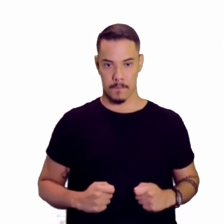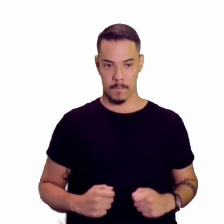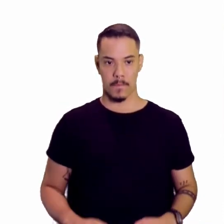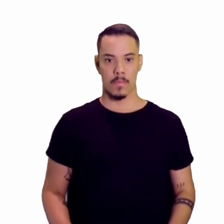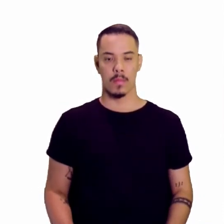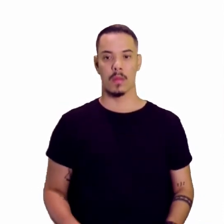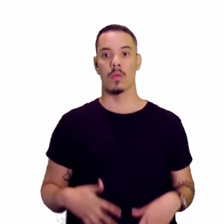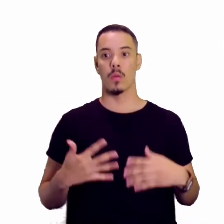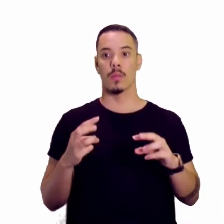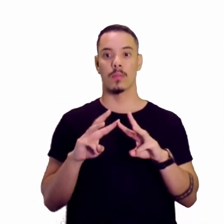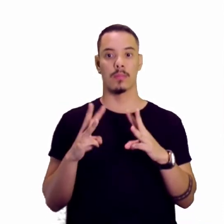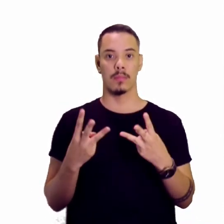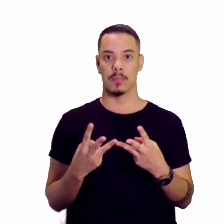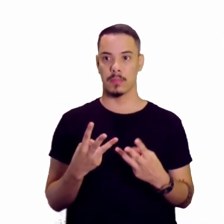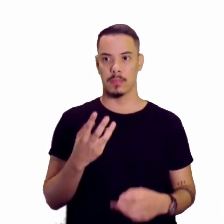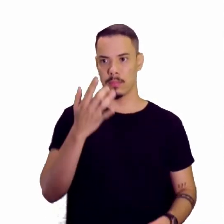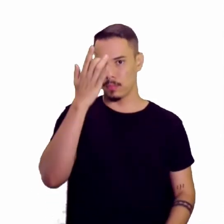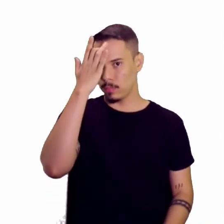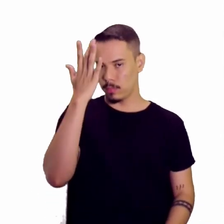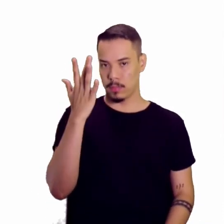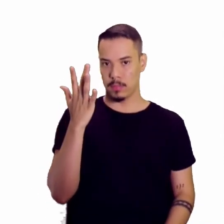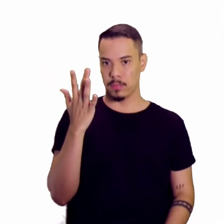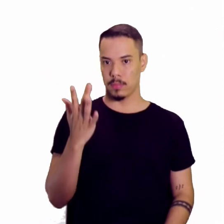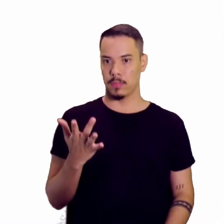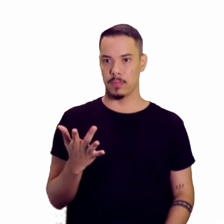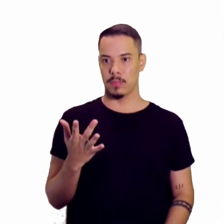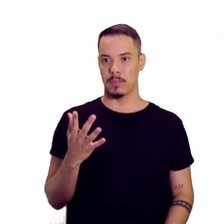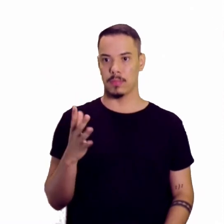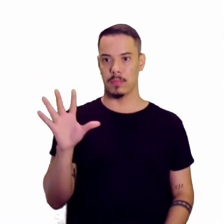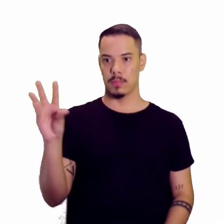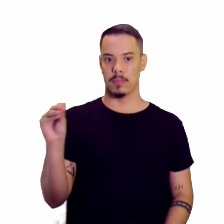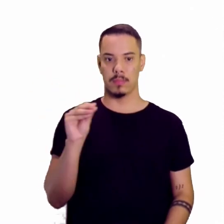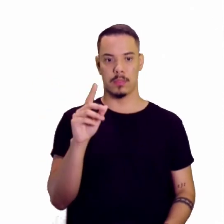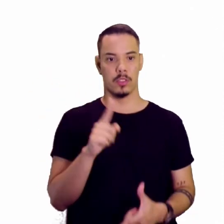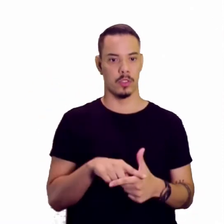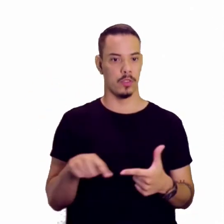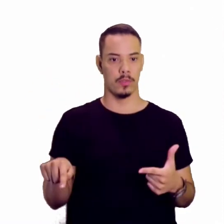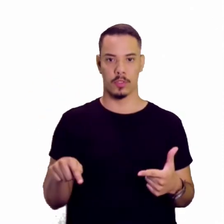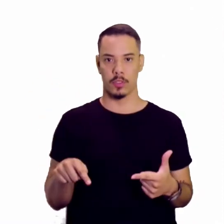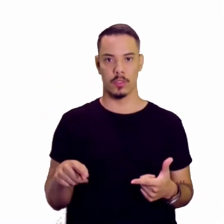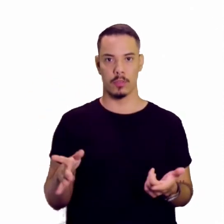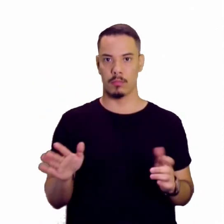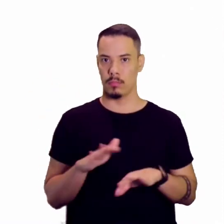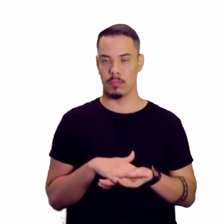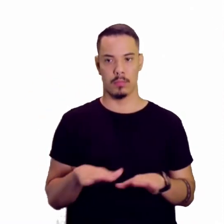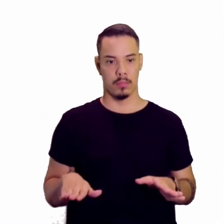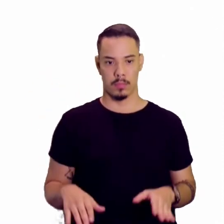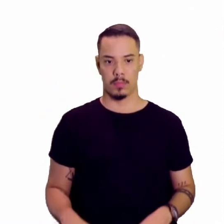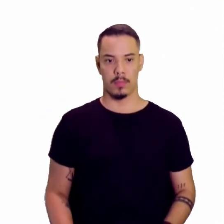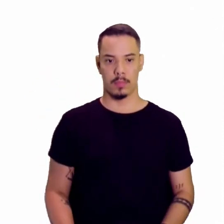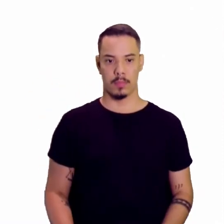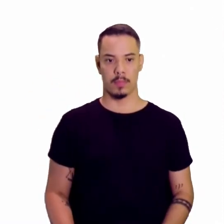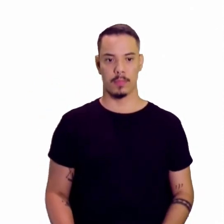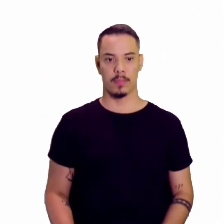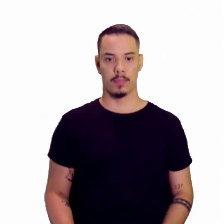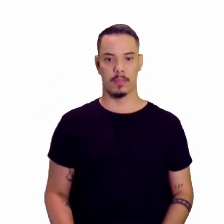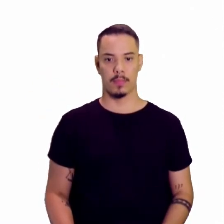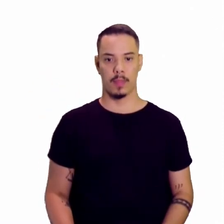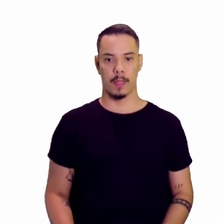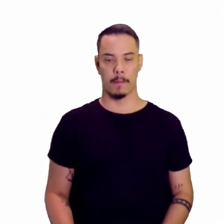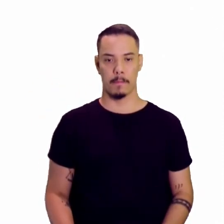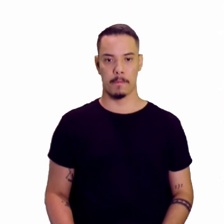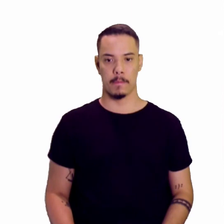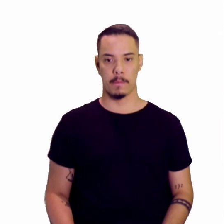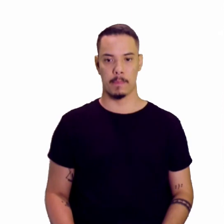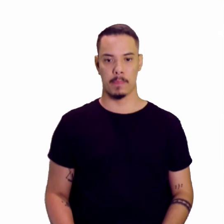massa do conjunto? Aí é fácil, né? É só pegar o peso e dividir... Pela gravidade na Terra, que nós conhecemos. Exatamente. Olha ali,